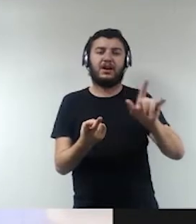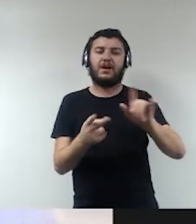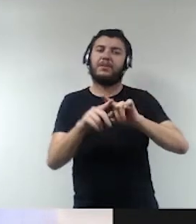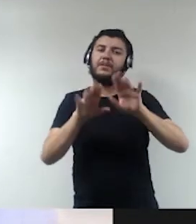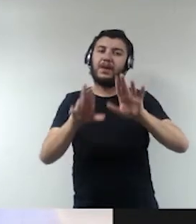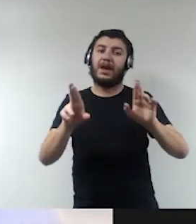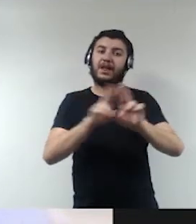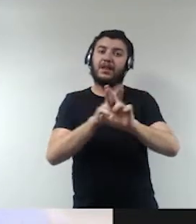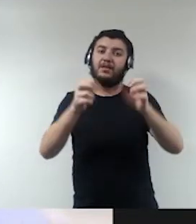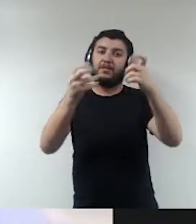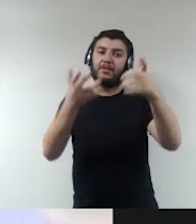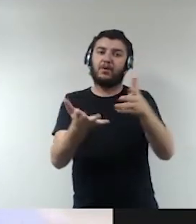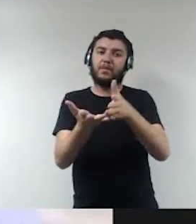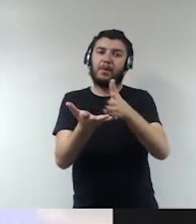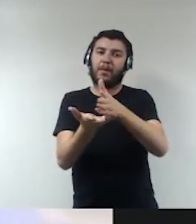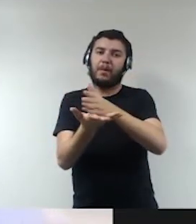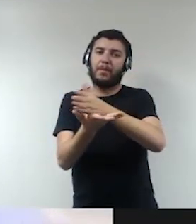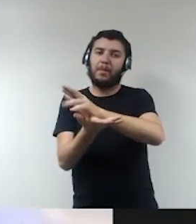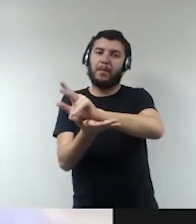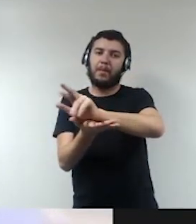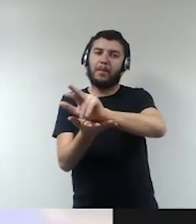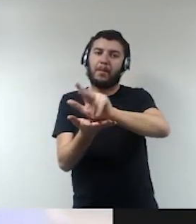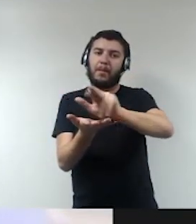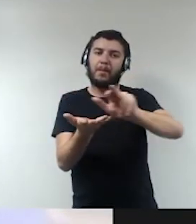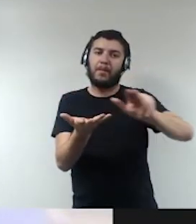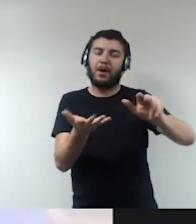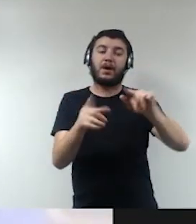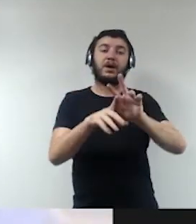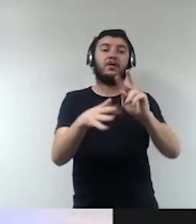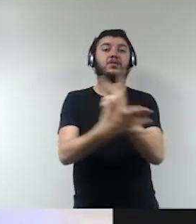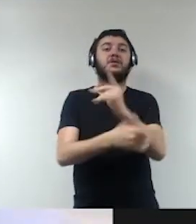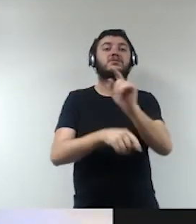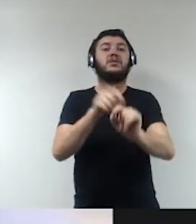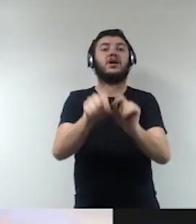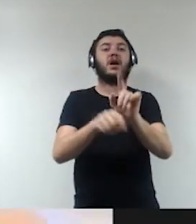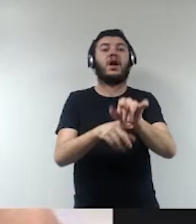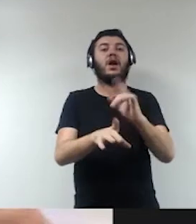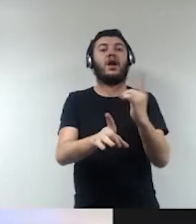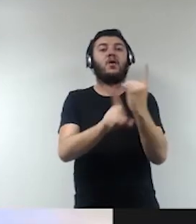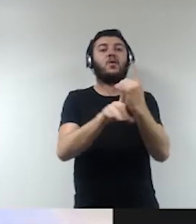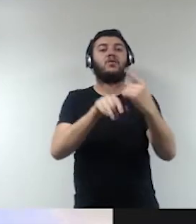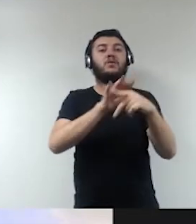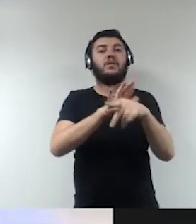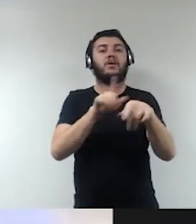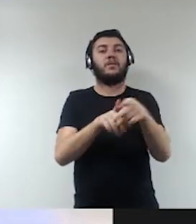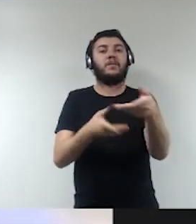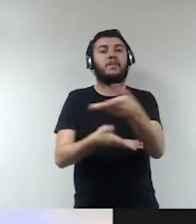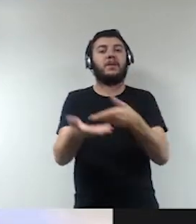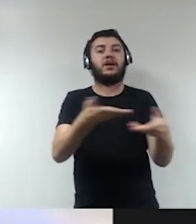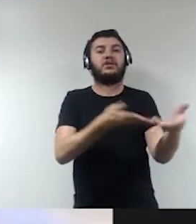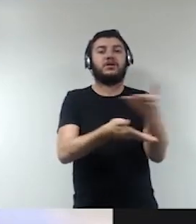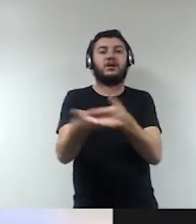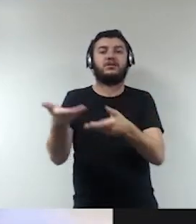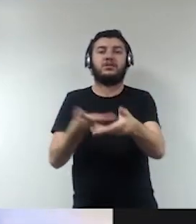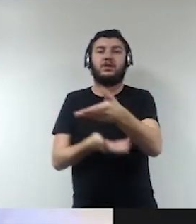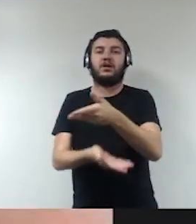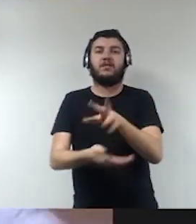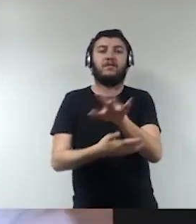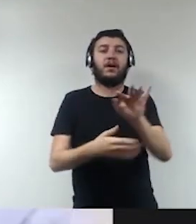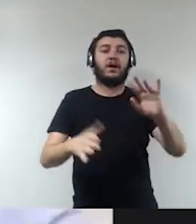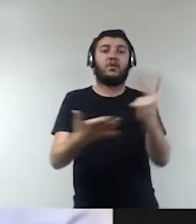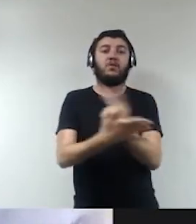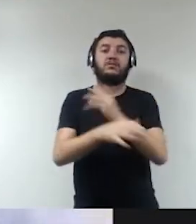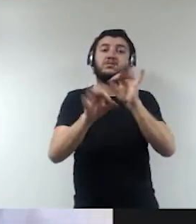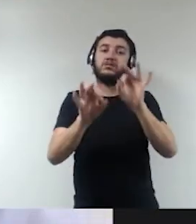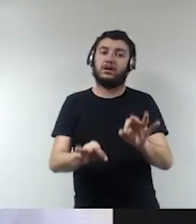multilateral, e aí fica a preocupação de como os encontros de mediação poderiam ser realizados. E aí